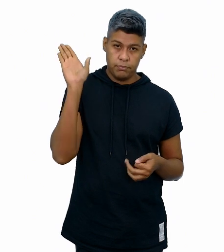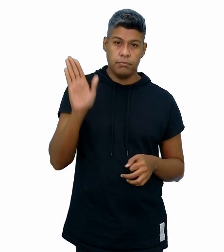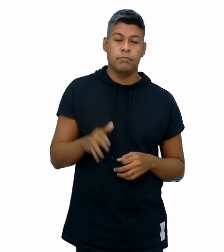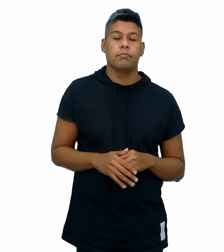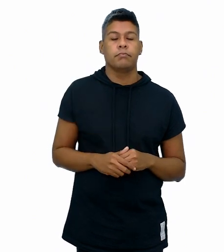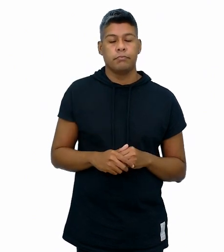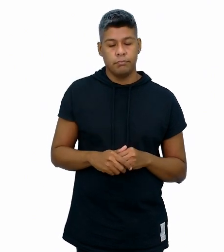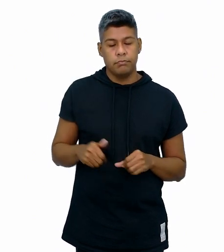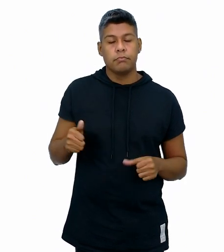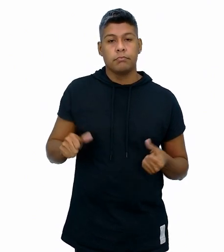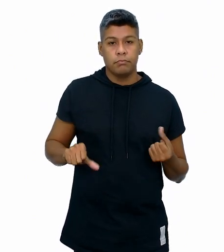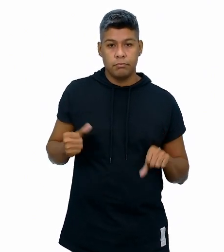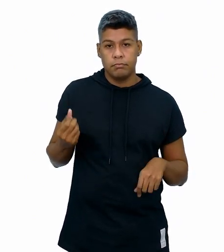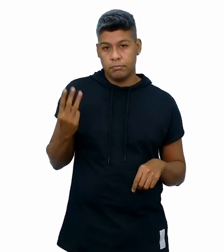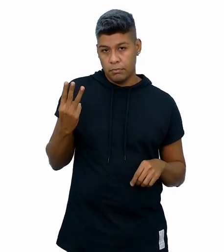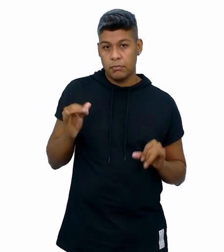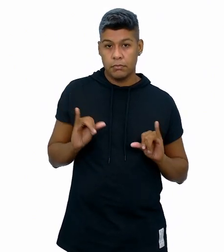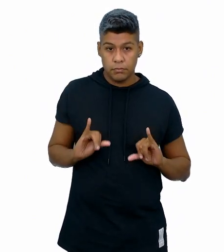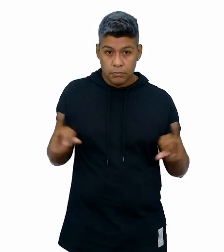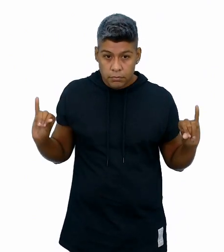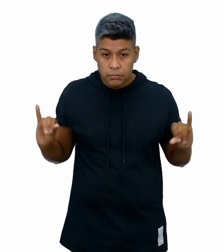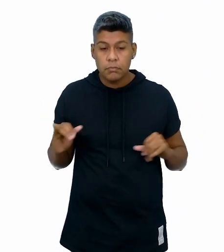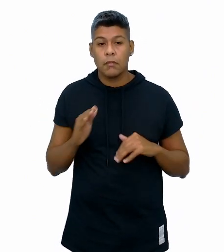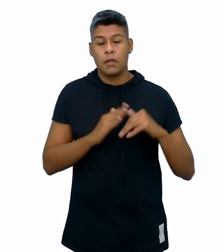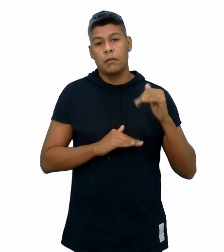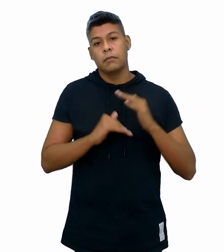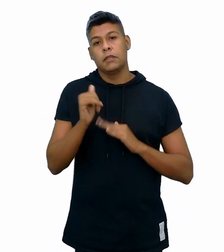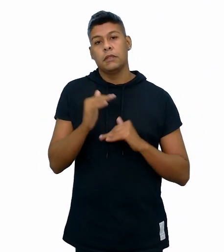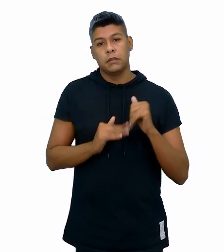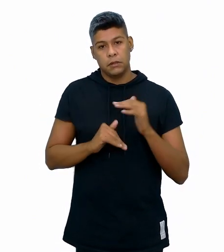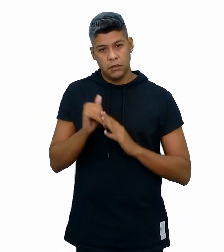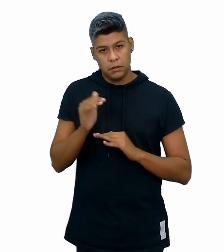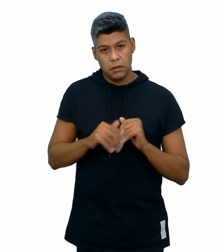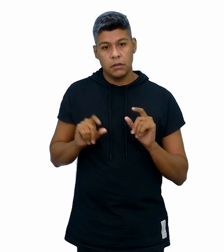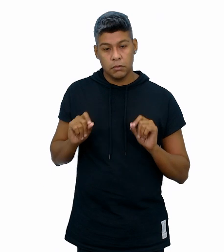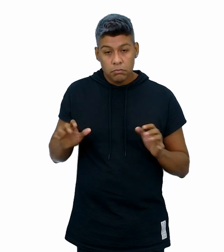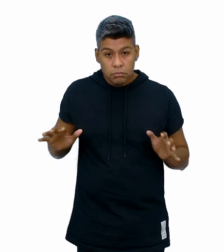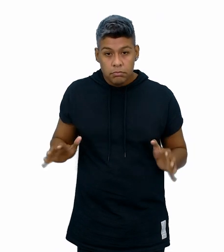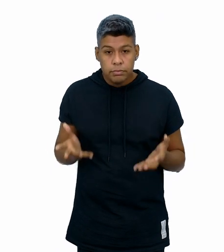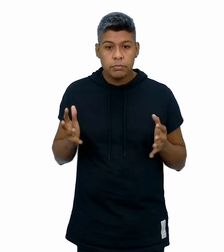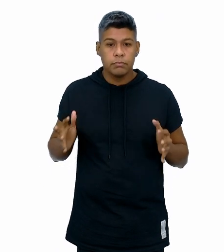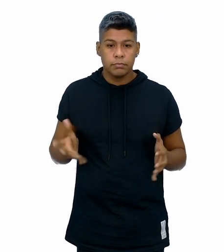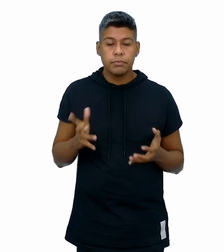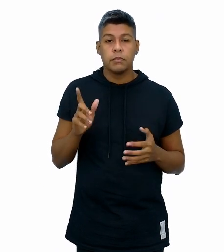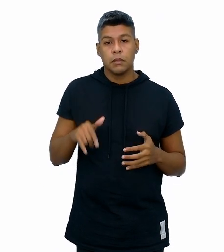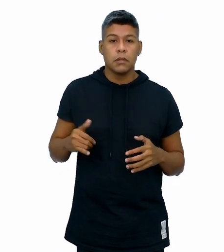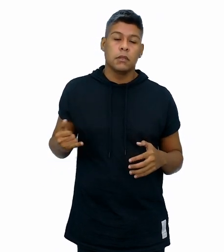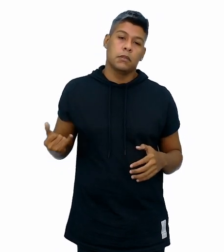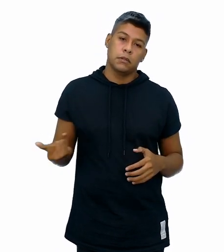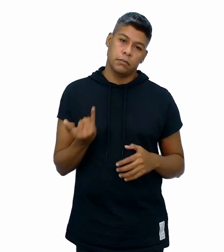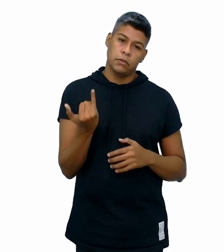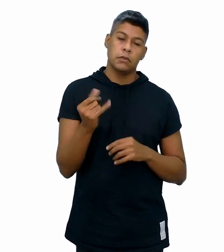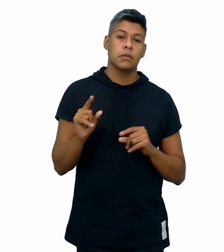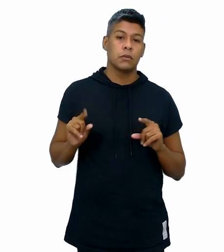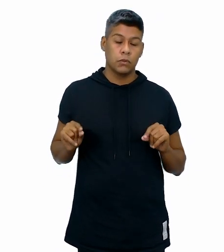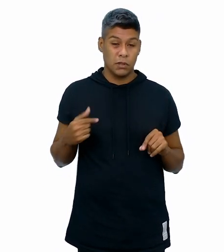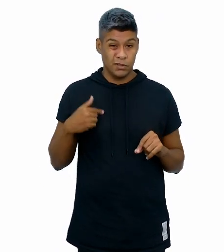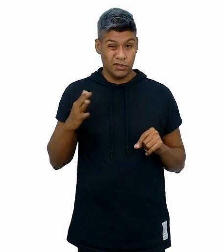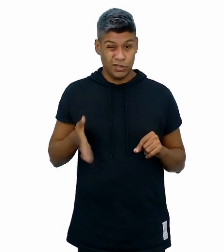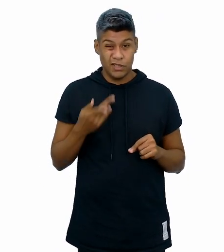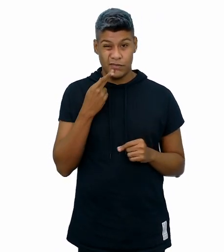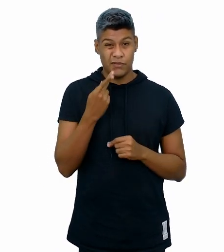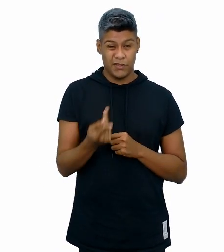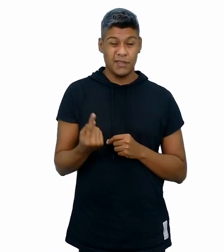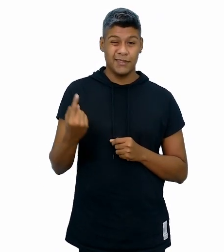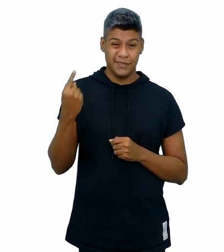durante a análise dessas 3 campanhas que essas habilidades vão sendo mobilizadas. Então, é muito importante que, como eu disse, a